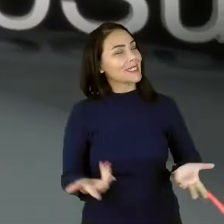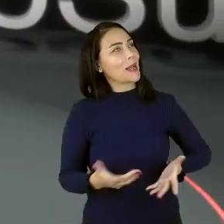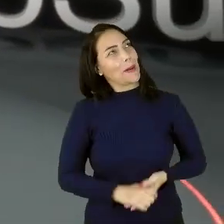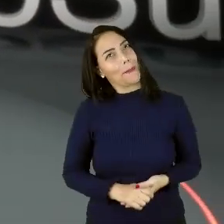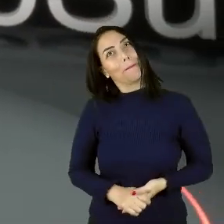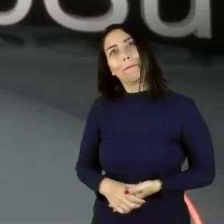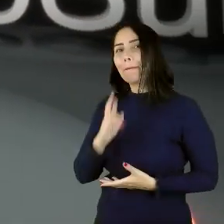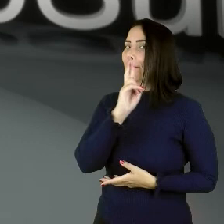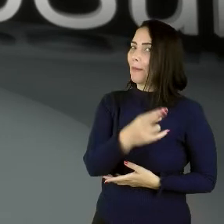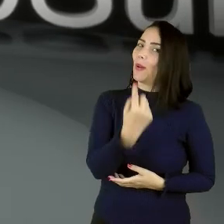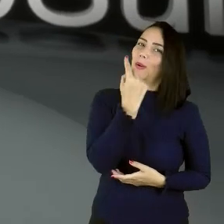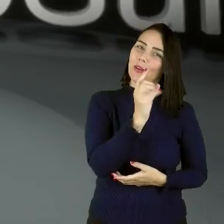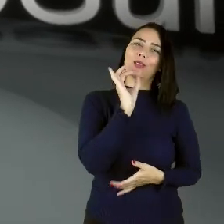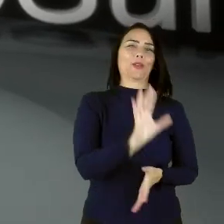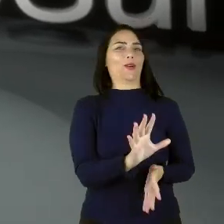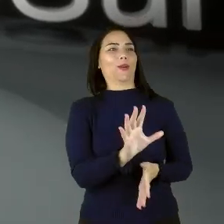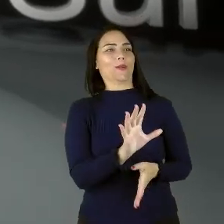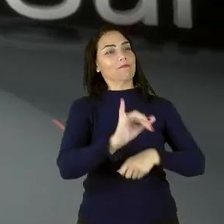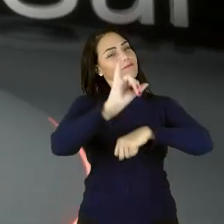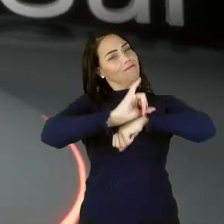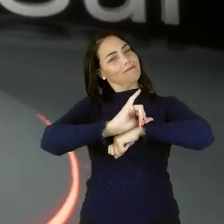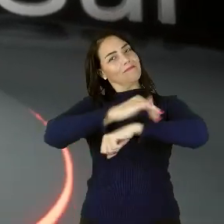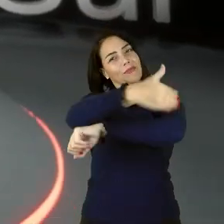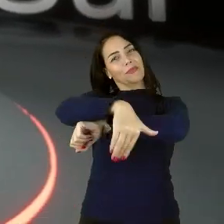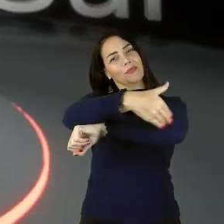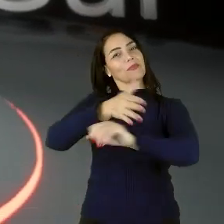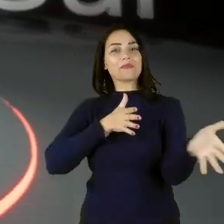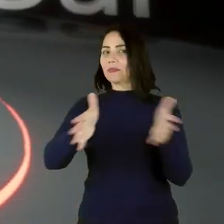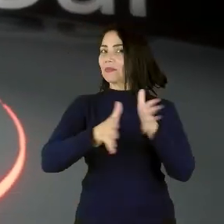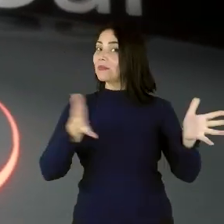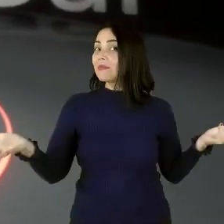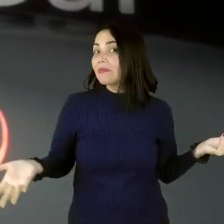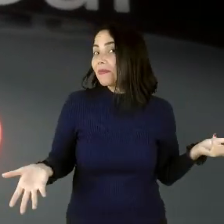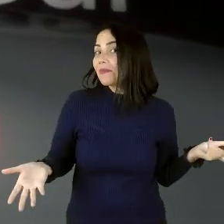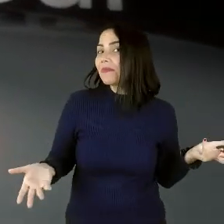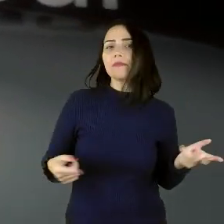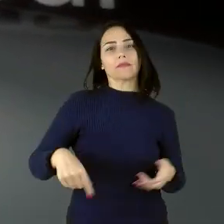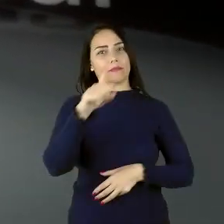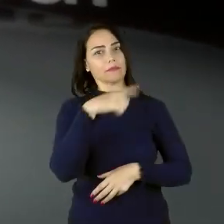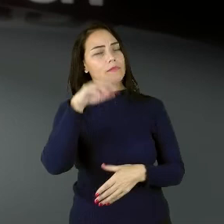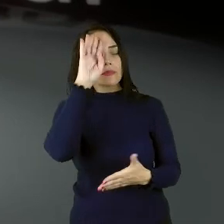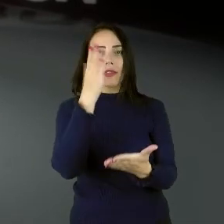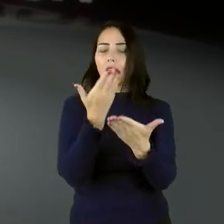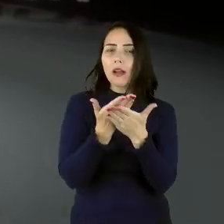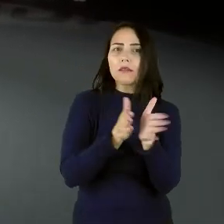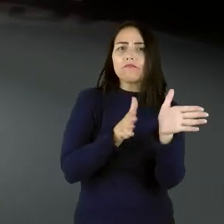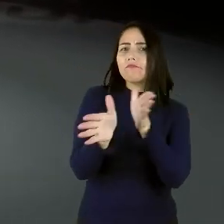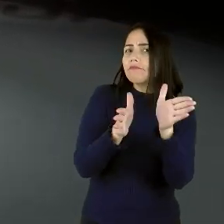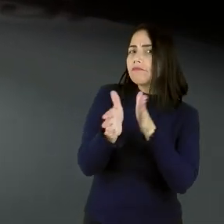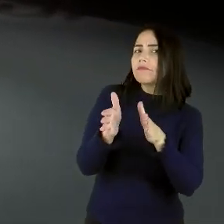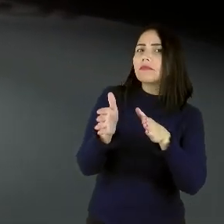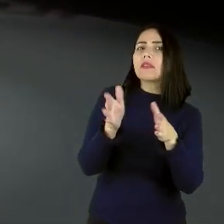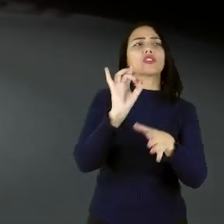Bom, a resposta era uma só. Urbanismo acessível. Engana-se quem acredita que o urbanismo acessível